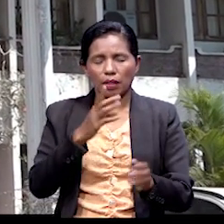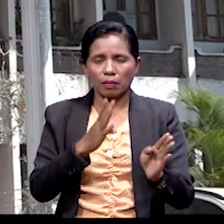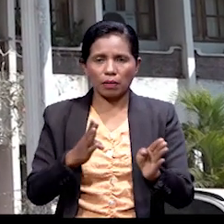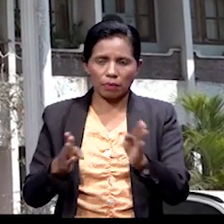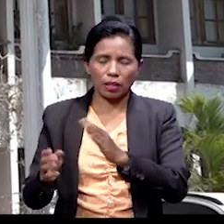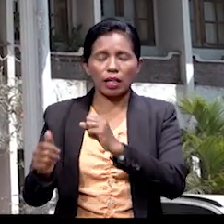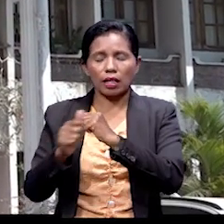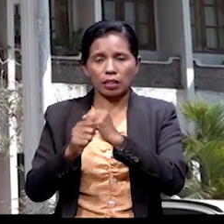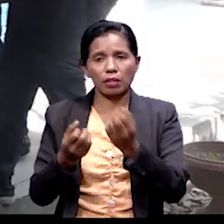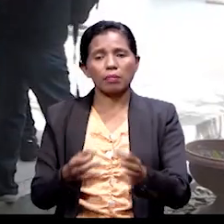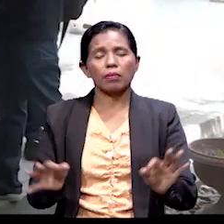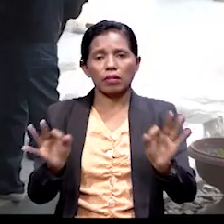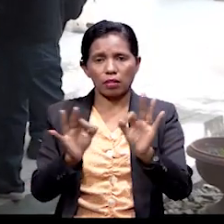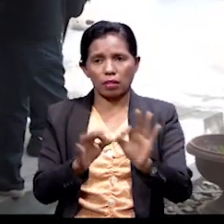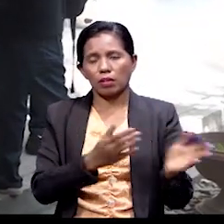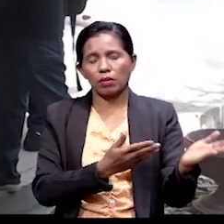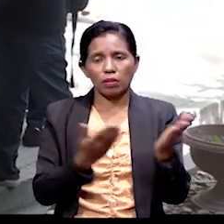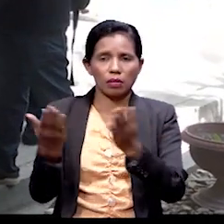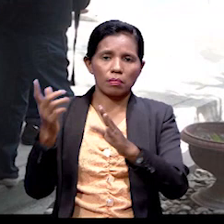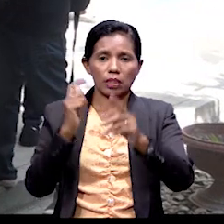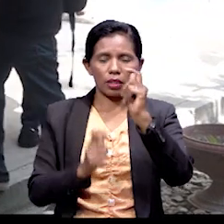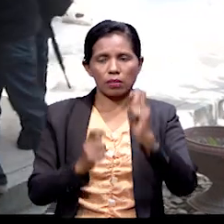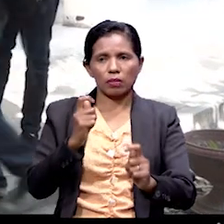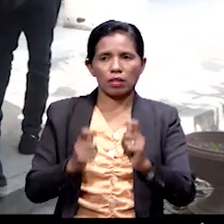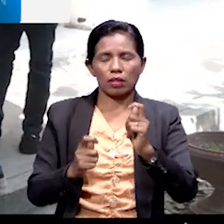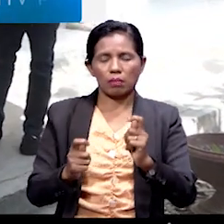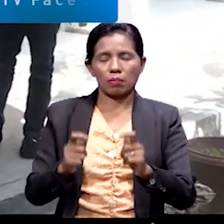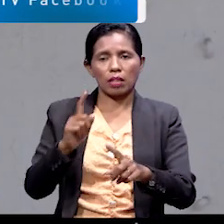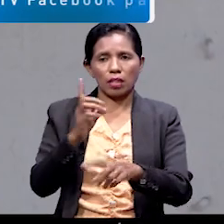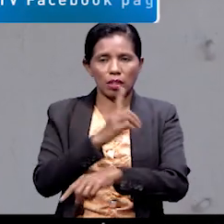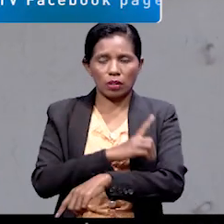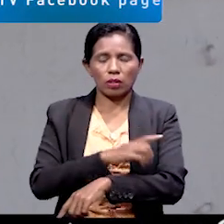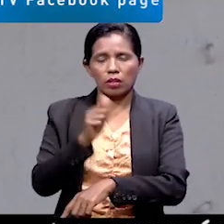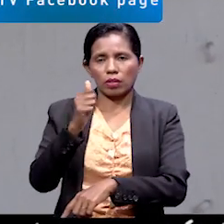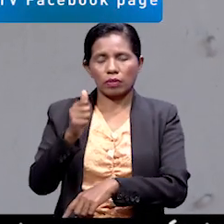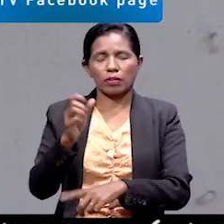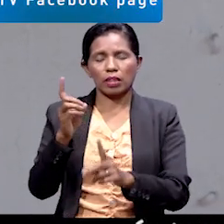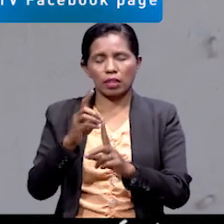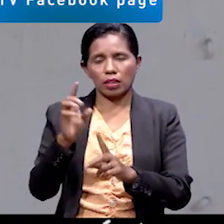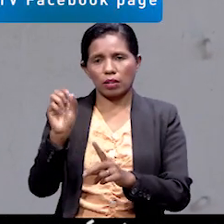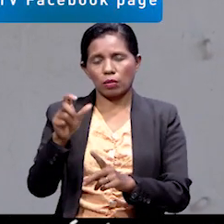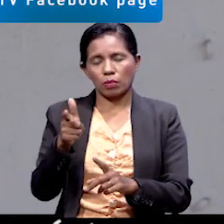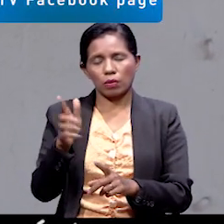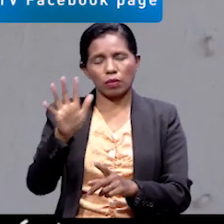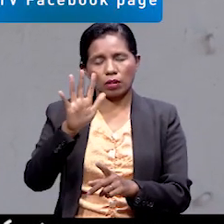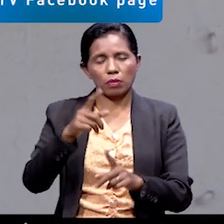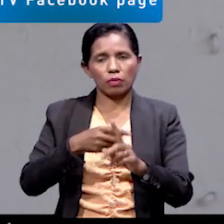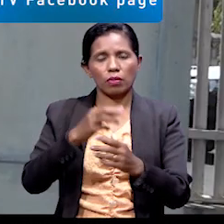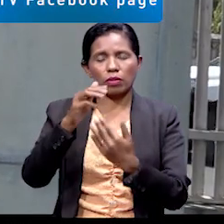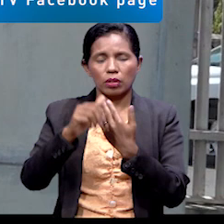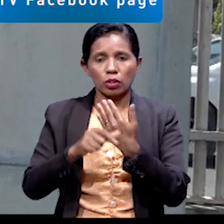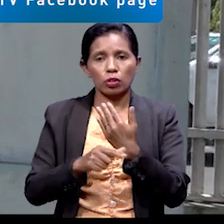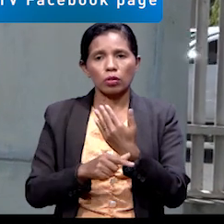asang principal ho diharuka ba tribunal praju lorong sanulo. Antes ne lorong ronura sin 50 junyu ne parte sira halo